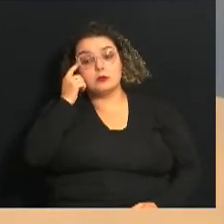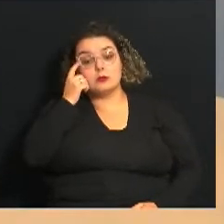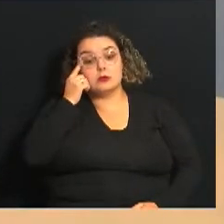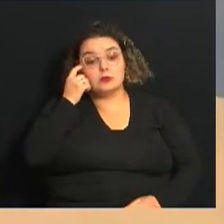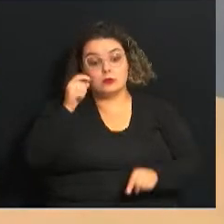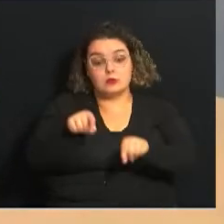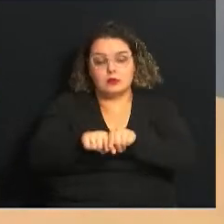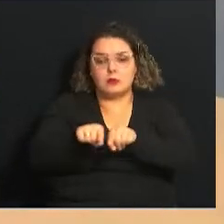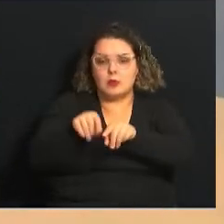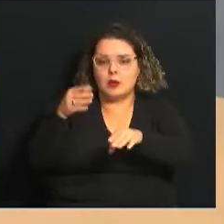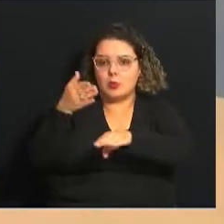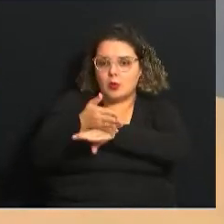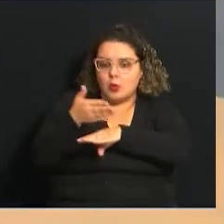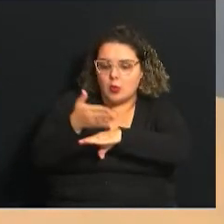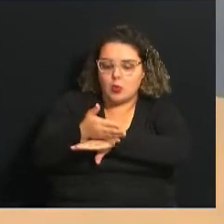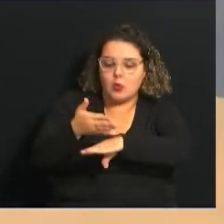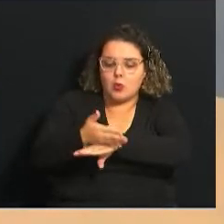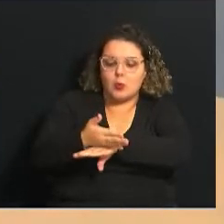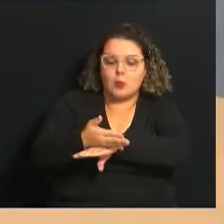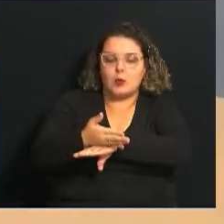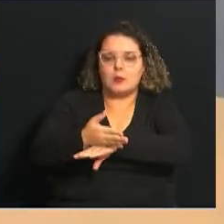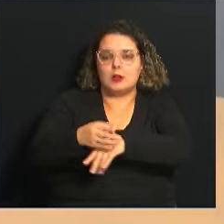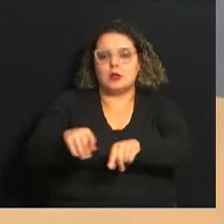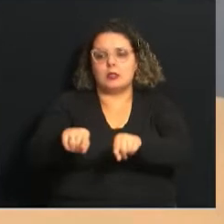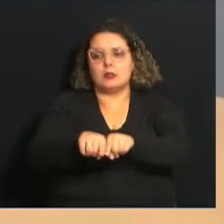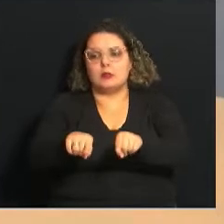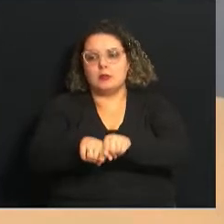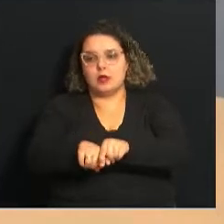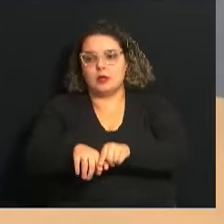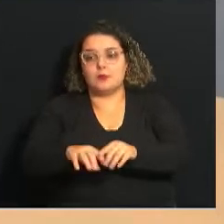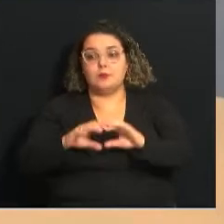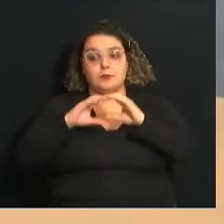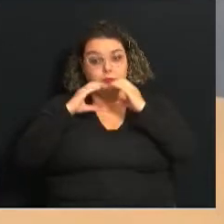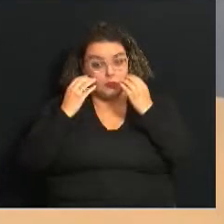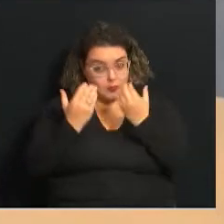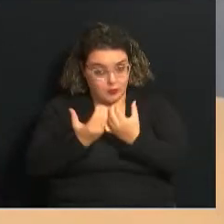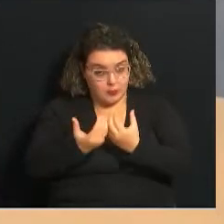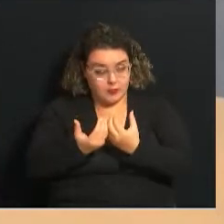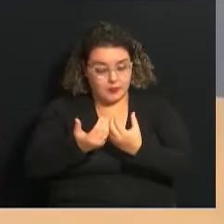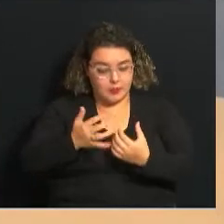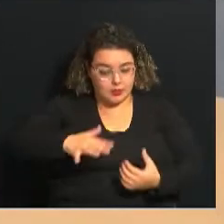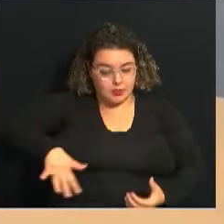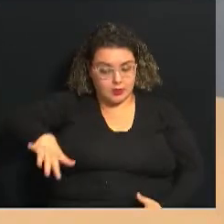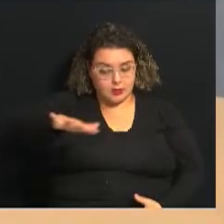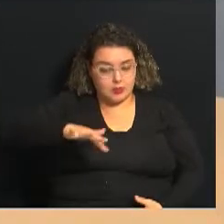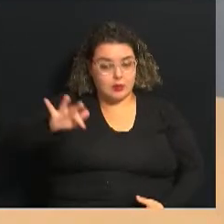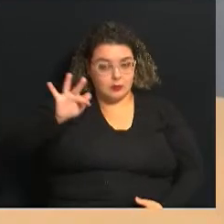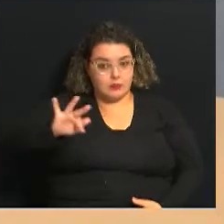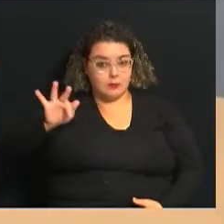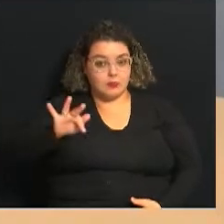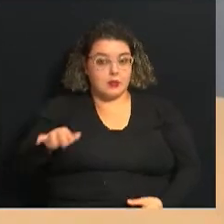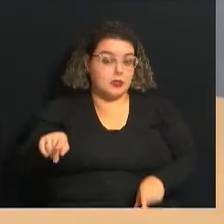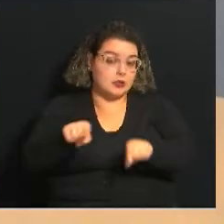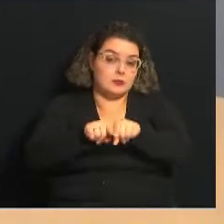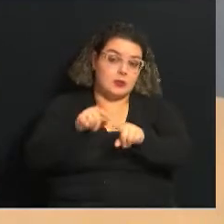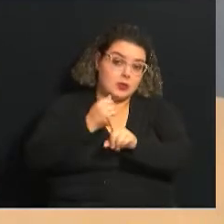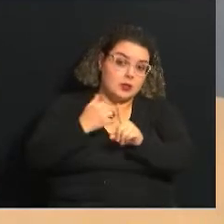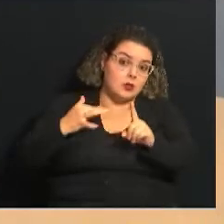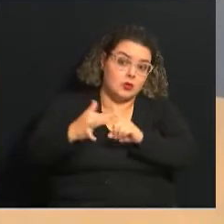de um público que envolve tanto a comunidade universitária como a sociedade em geral. Então,